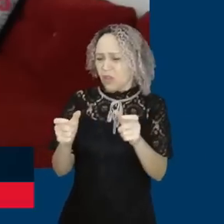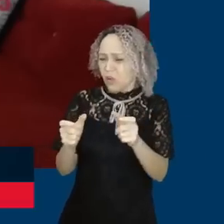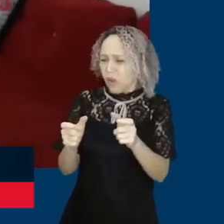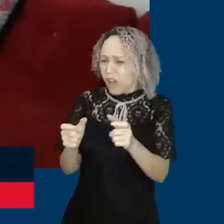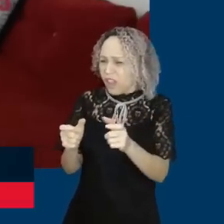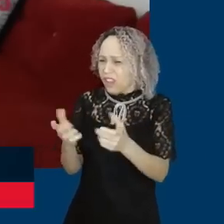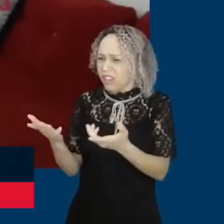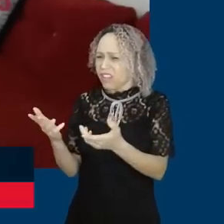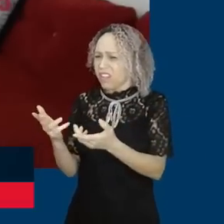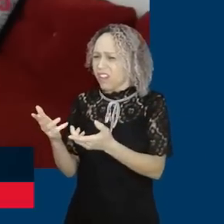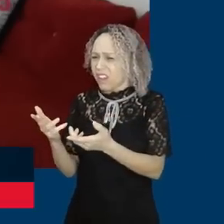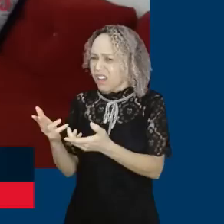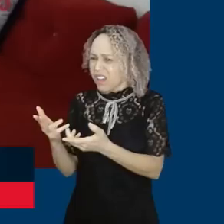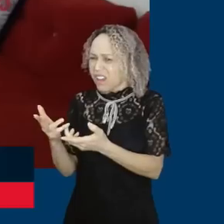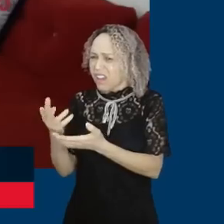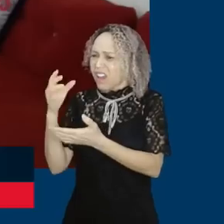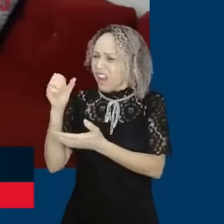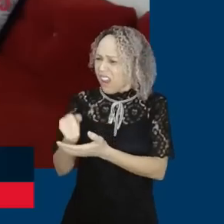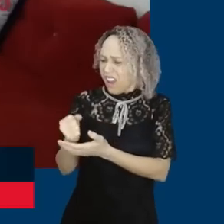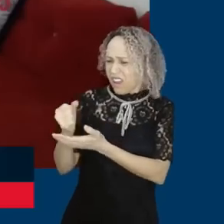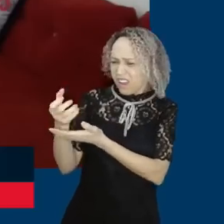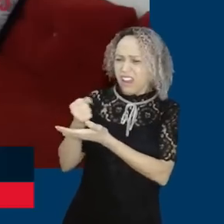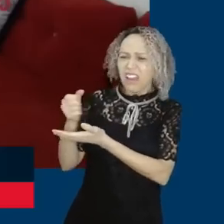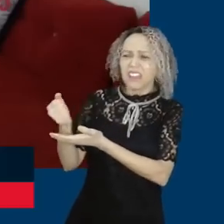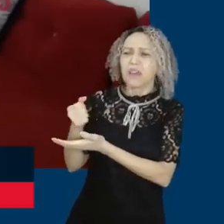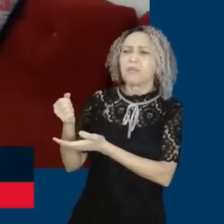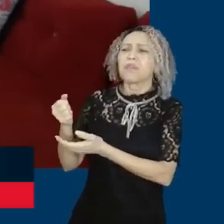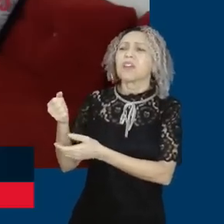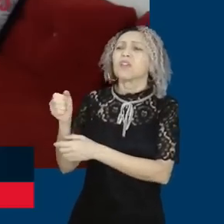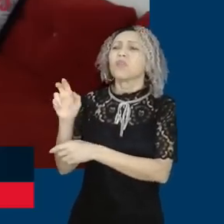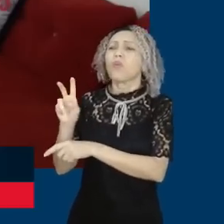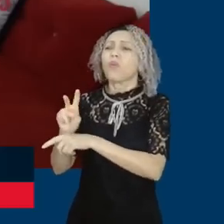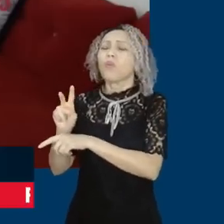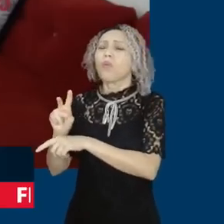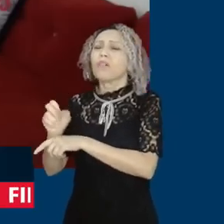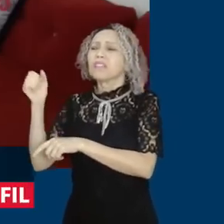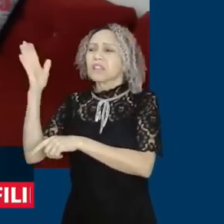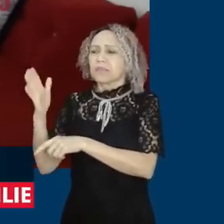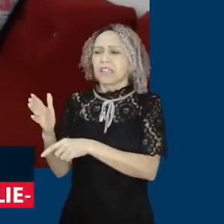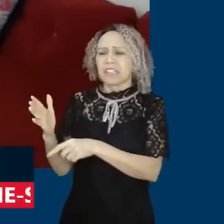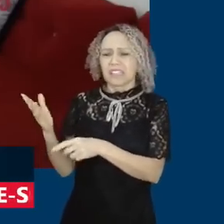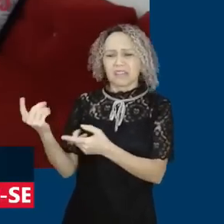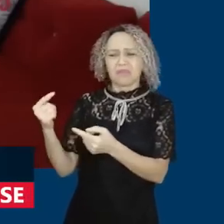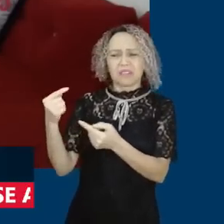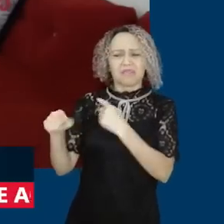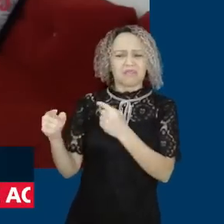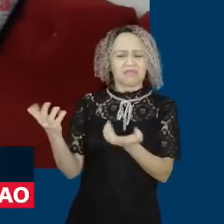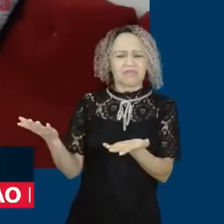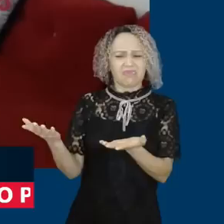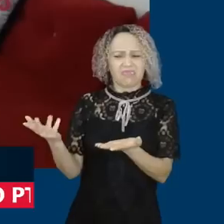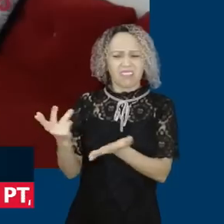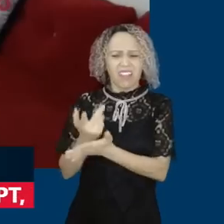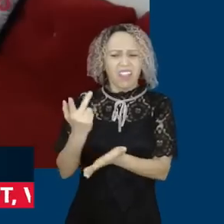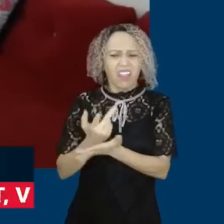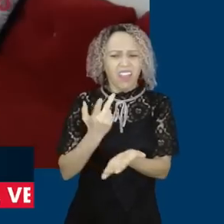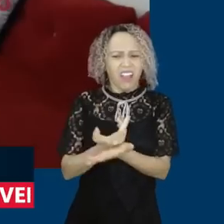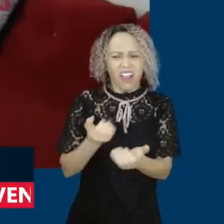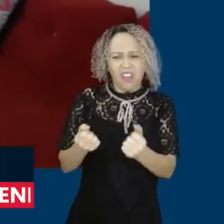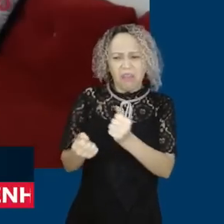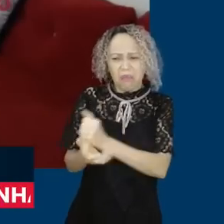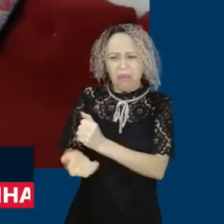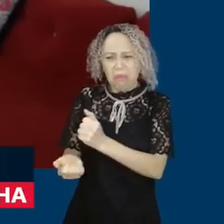corrupção misturado com incompetência pode ter um resultado aí com um custo para o Estado de mais de